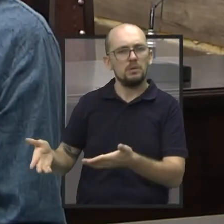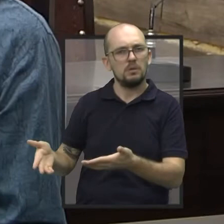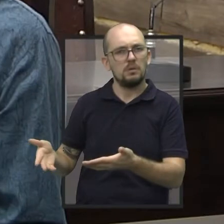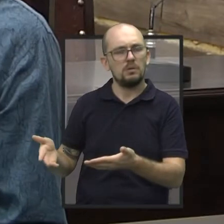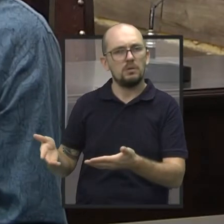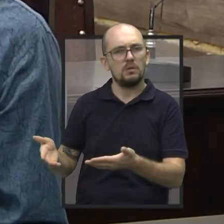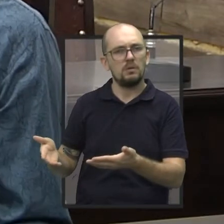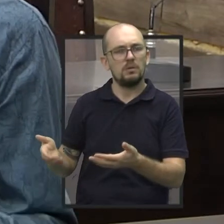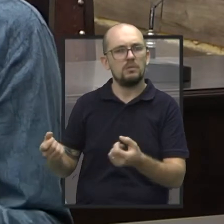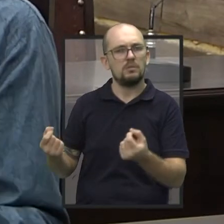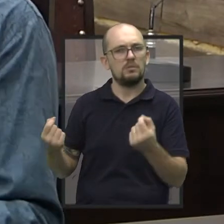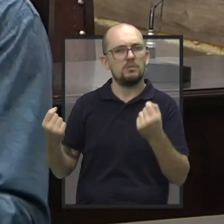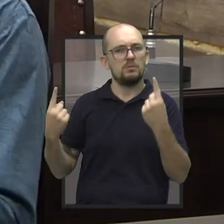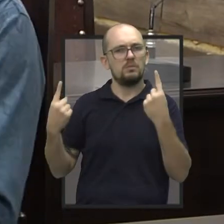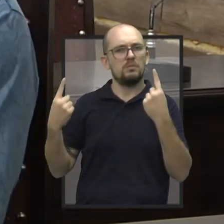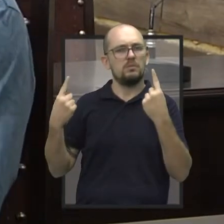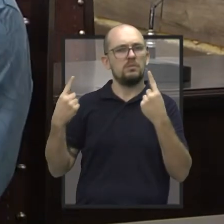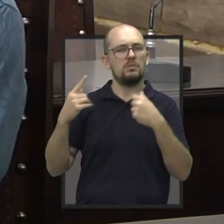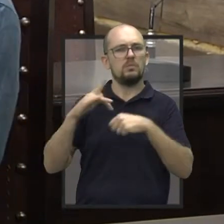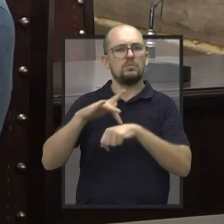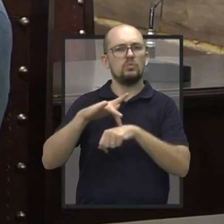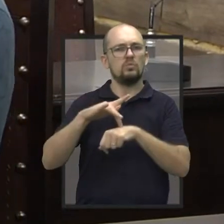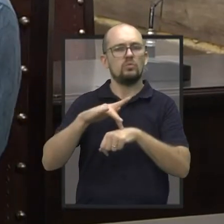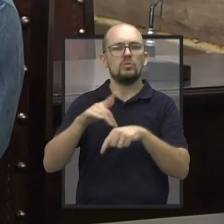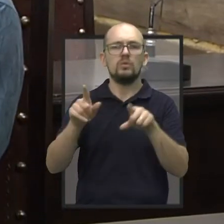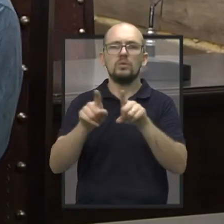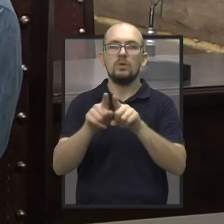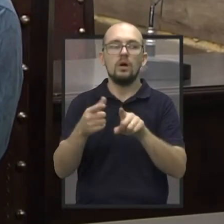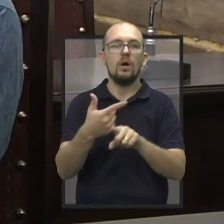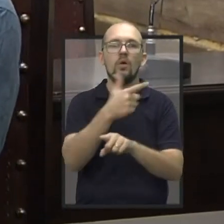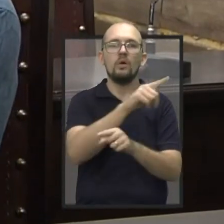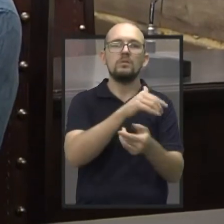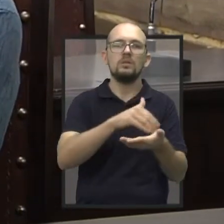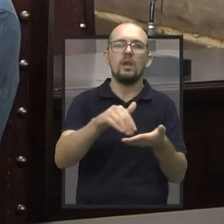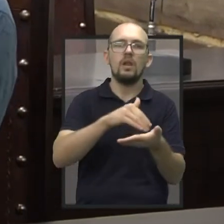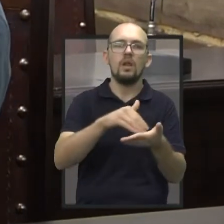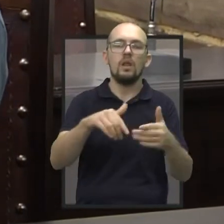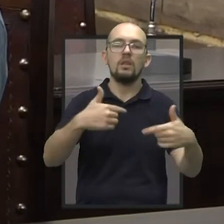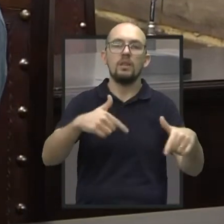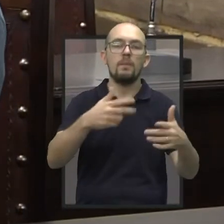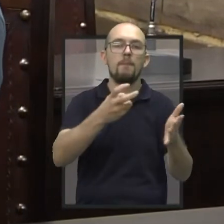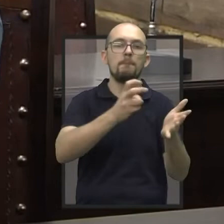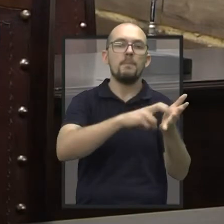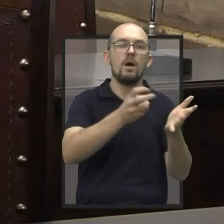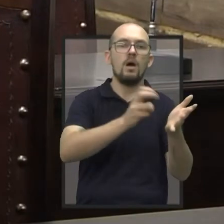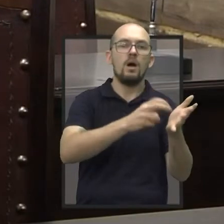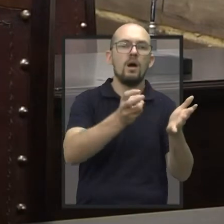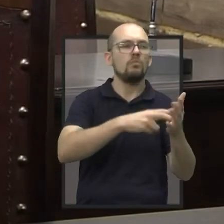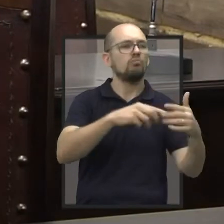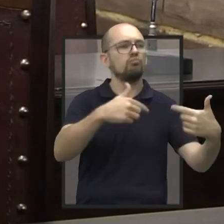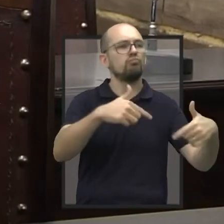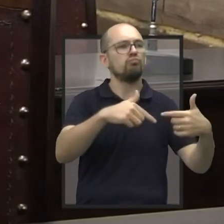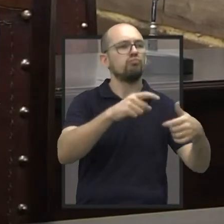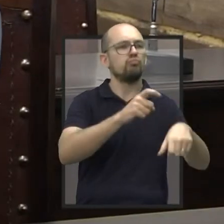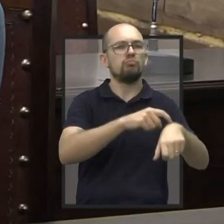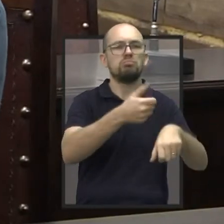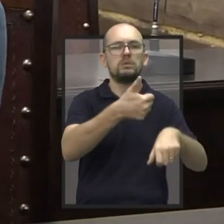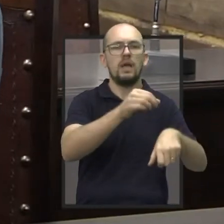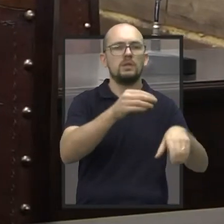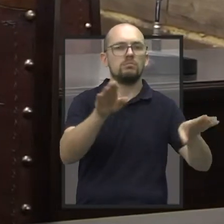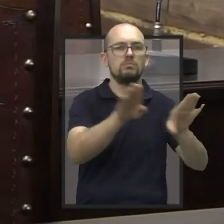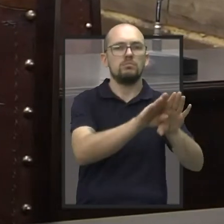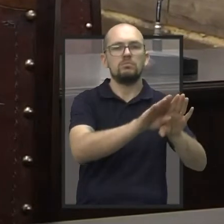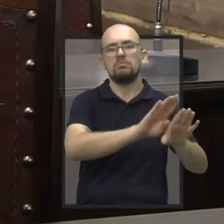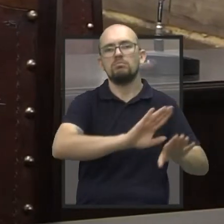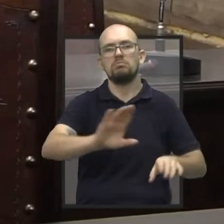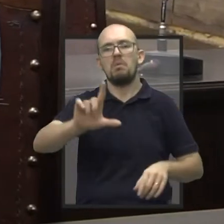pandemia. Outro absurdo, tem secretaria que trabalha até na parte da manhã, algumas até às 10, outras até às